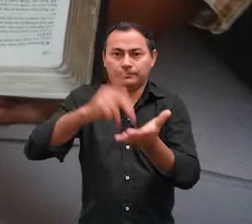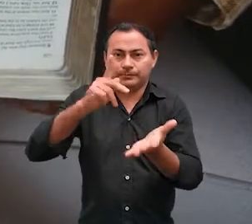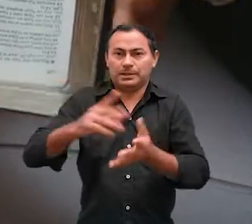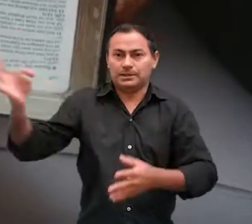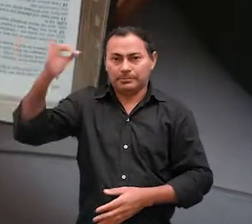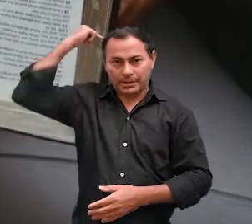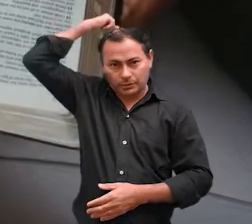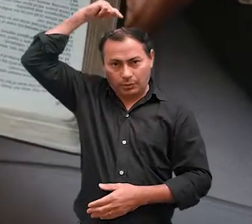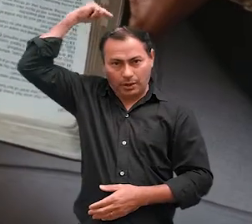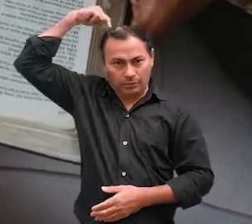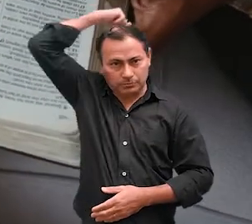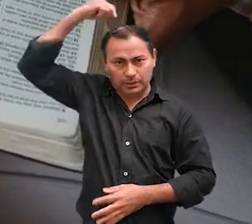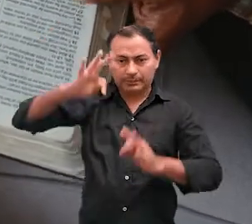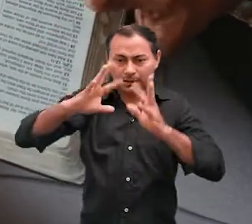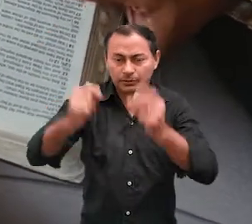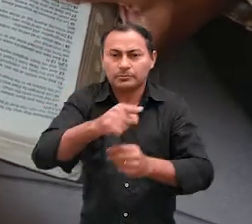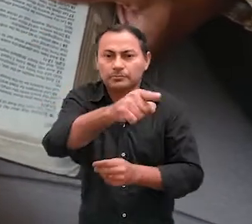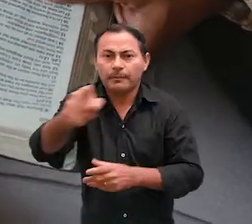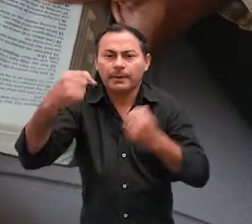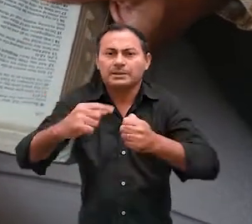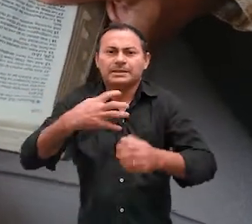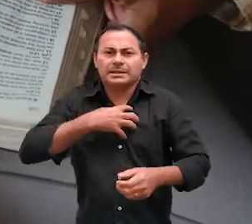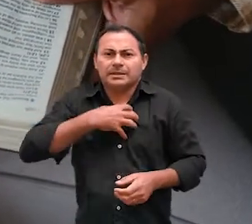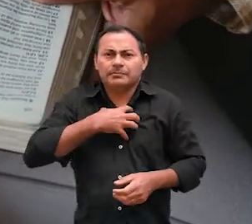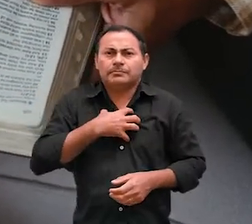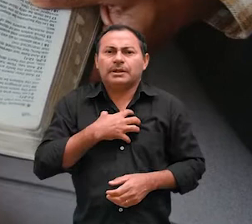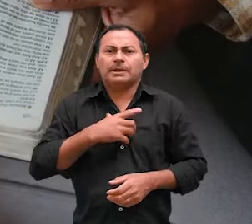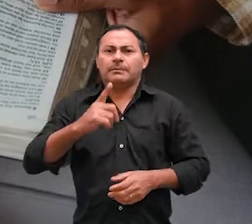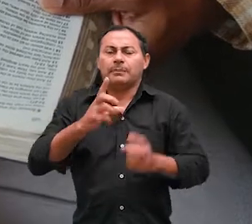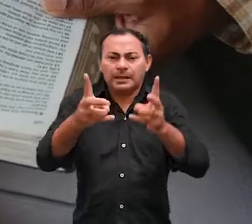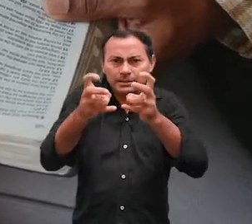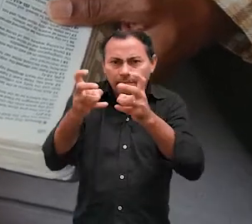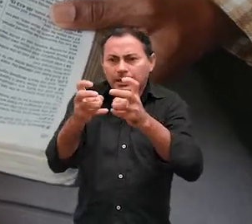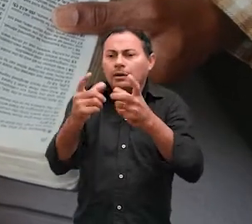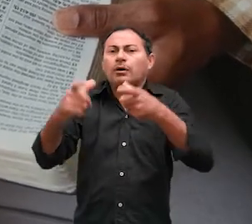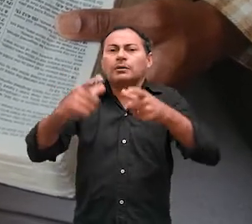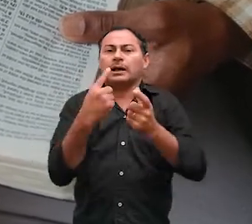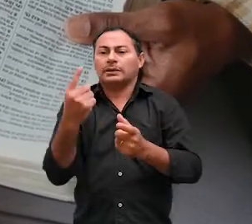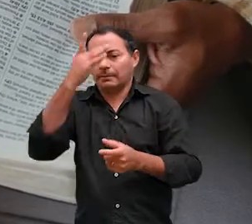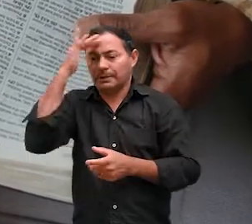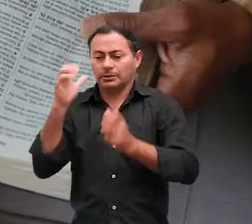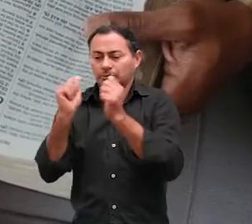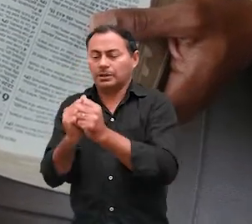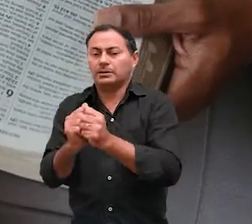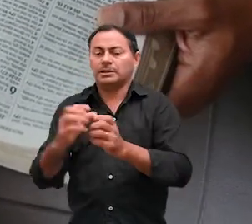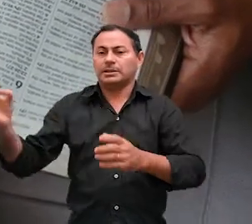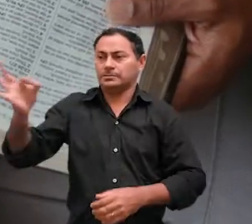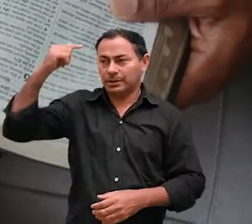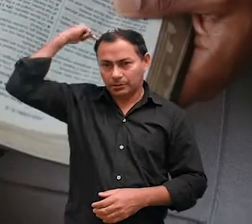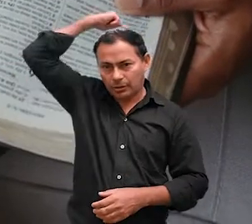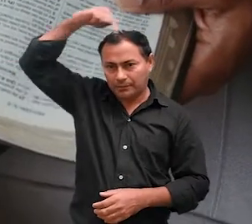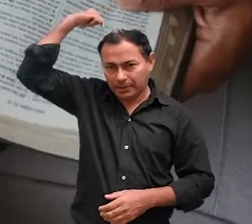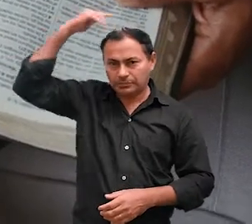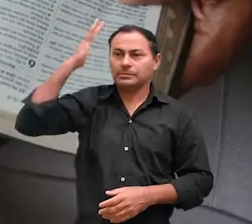todas as verdades espirituais são para todos você precisa ser muito sensível para perceber de que lado cada pessoa está